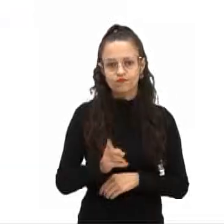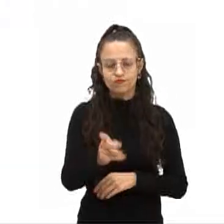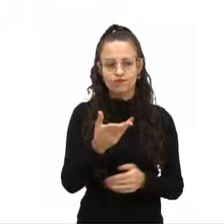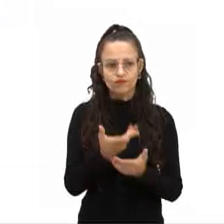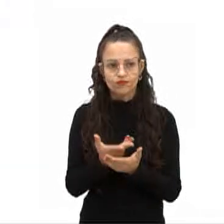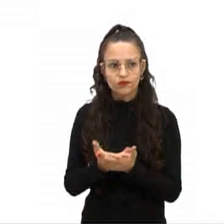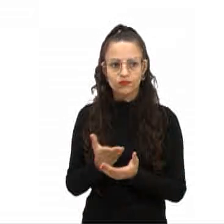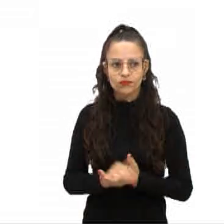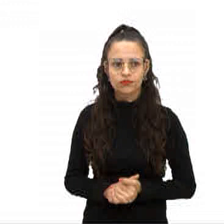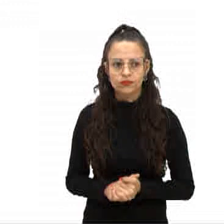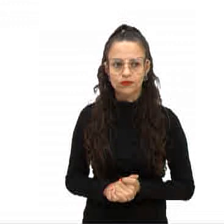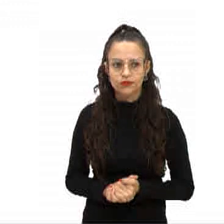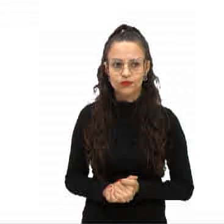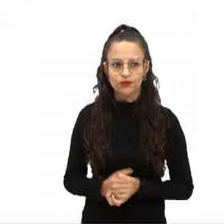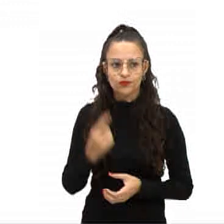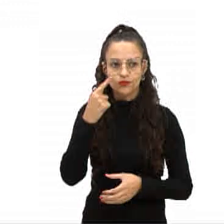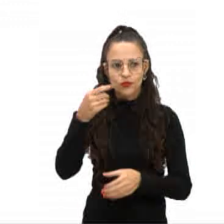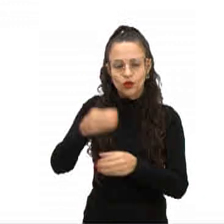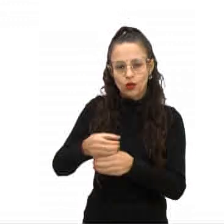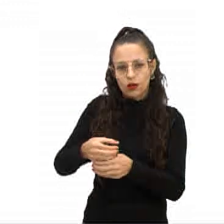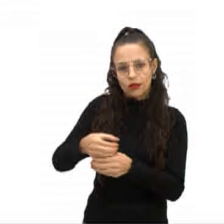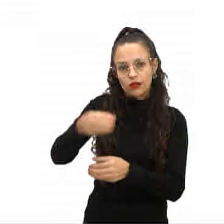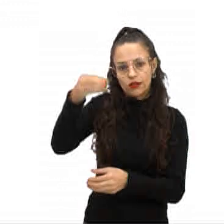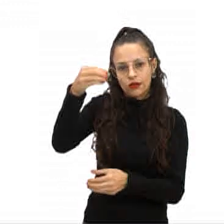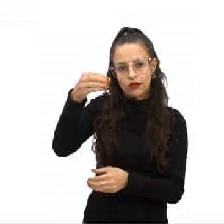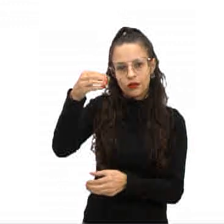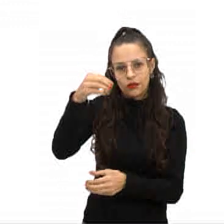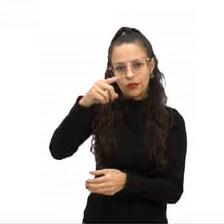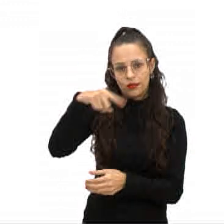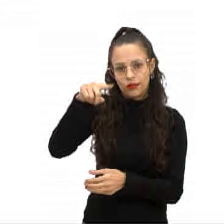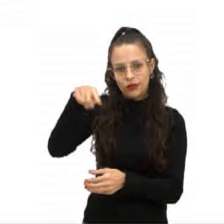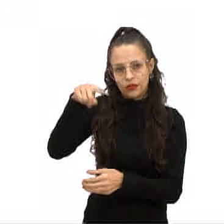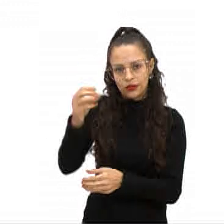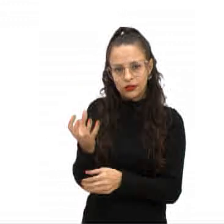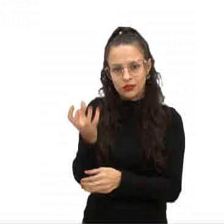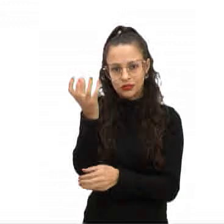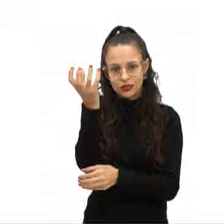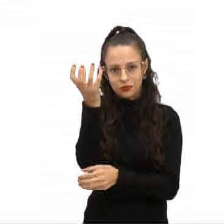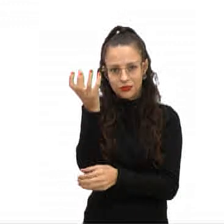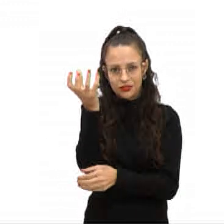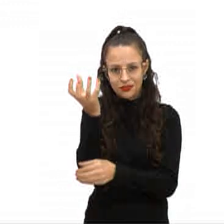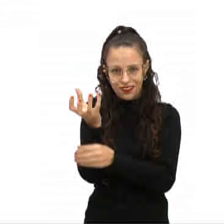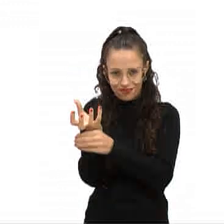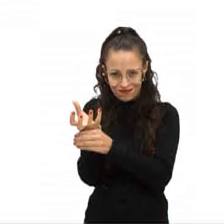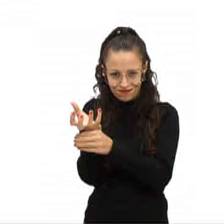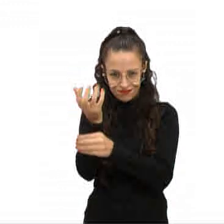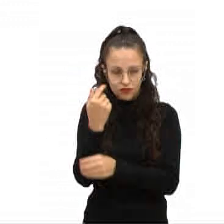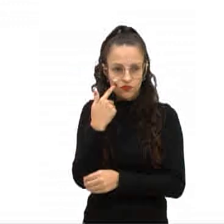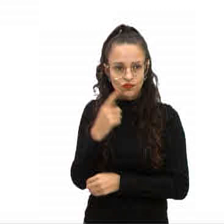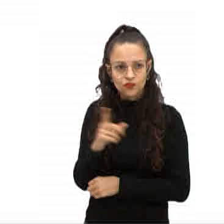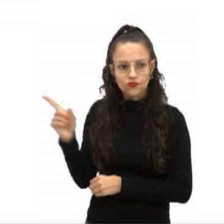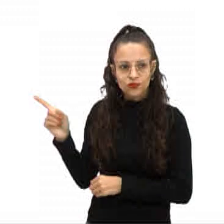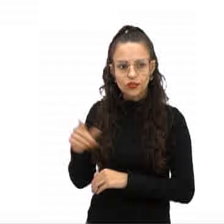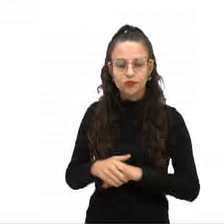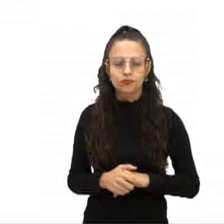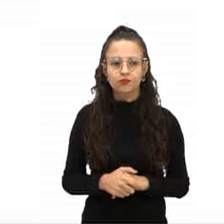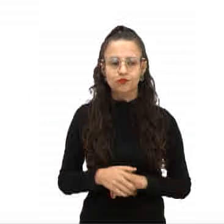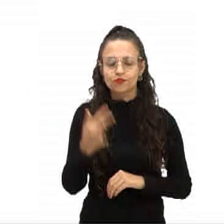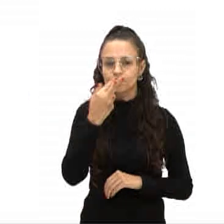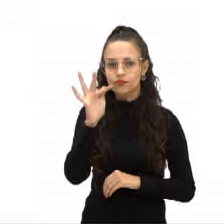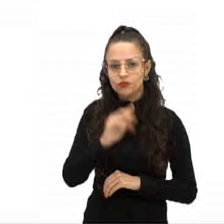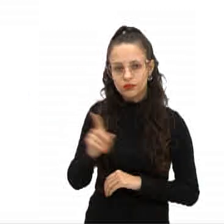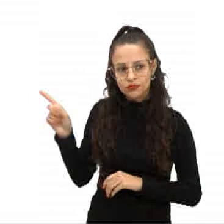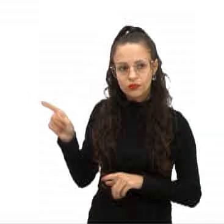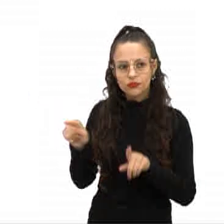a aula. Os capitéis, como eu tinha prometido para vocês, em cima da coluna, essa de Saint-Sernin na França, de novo, a gente falou. O do Vézelay, que era um